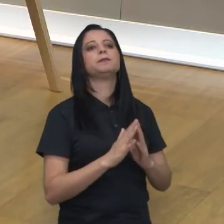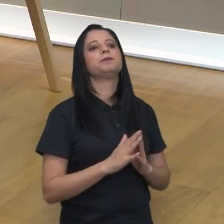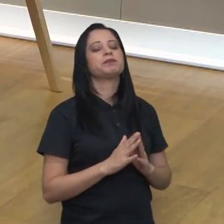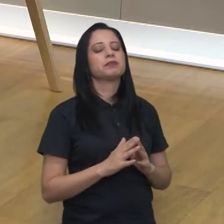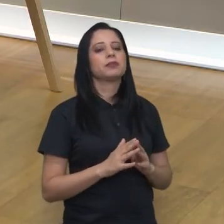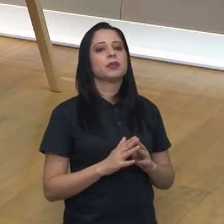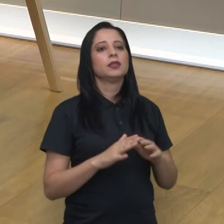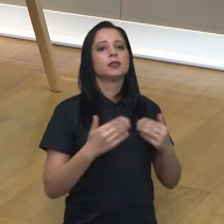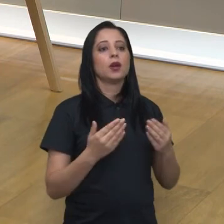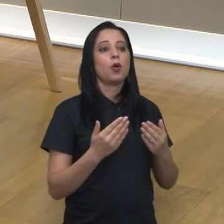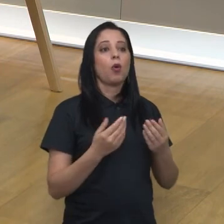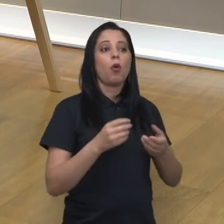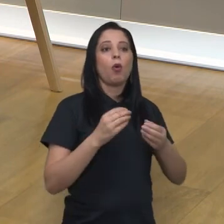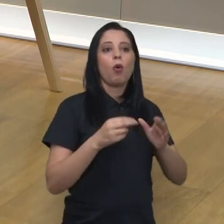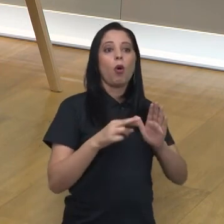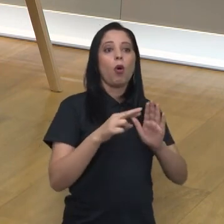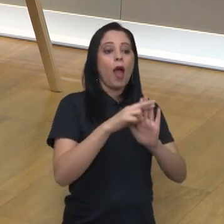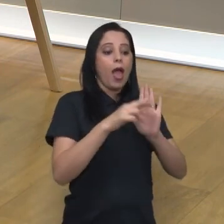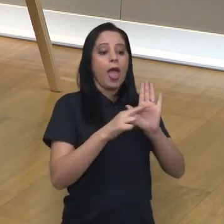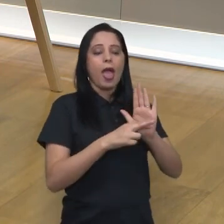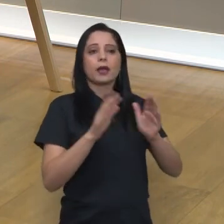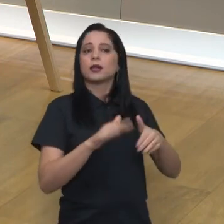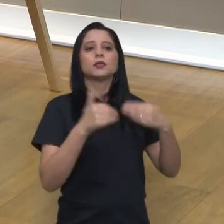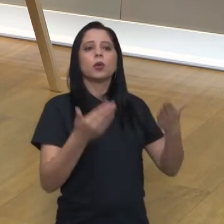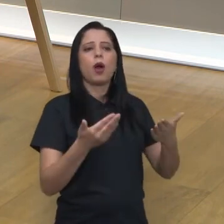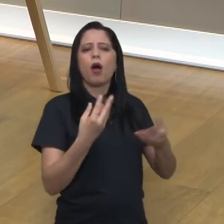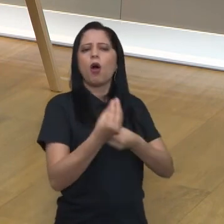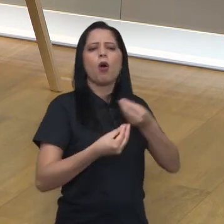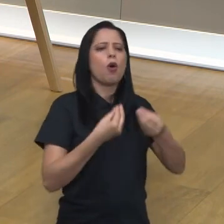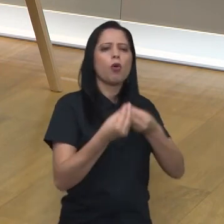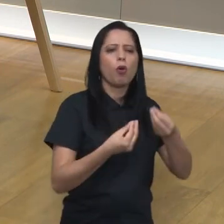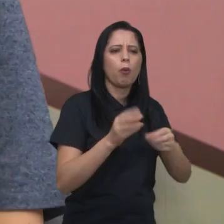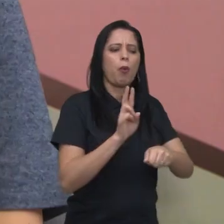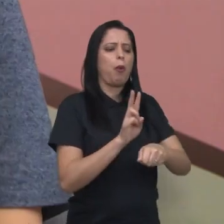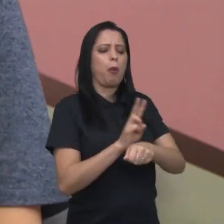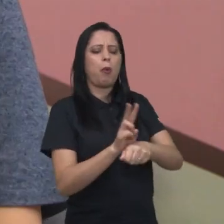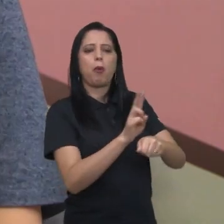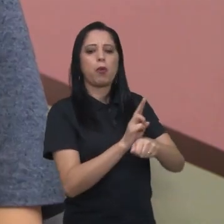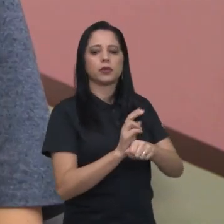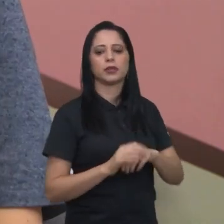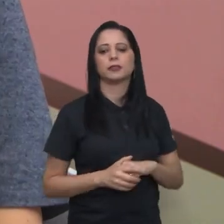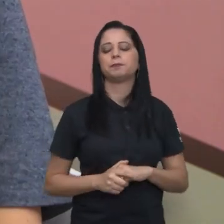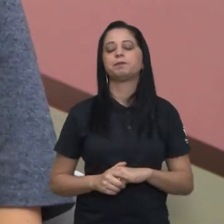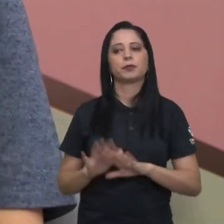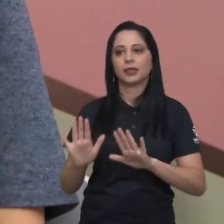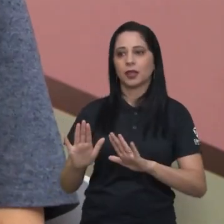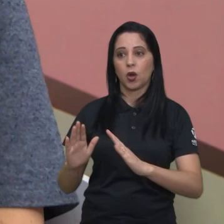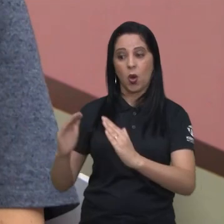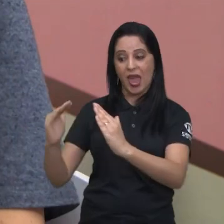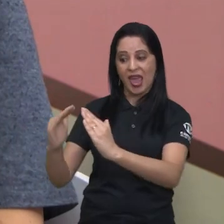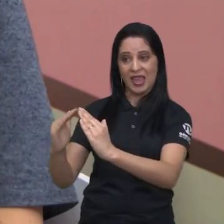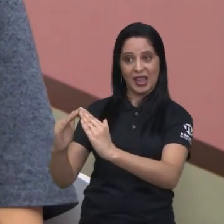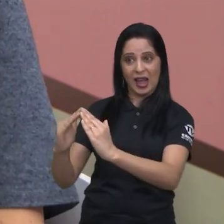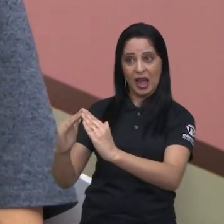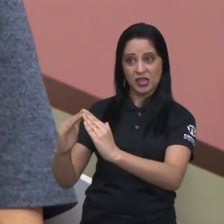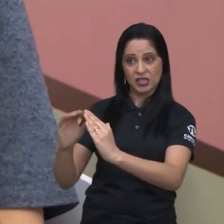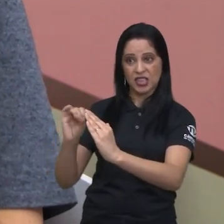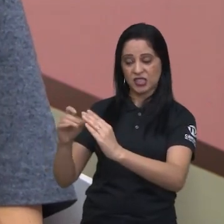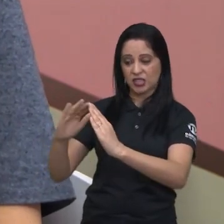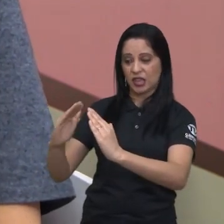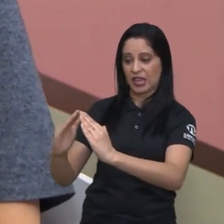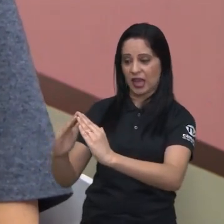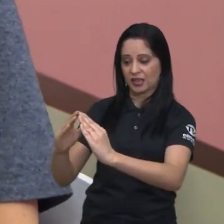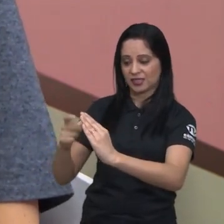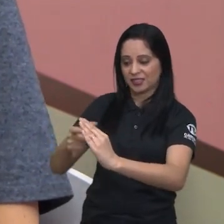ter uma horta com um cantinho de punk em casa? Isso. Em casa é excelente o espaço, então assim, geralmente elas brotam